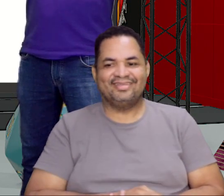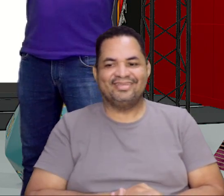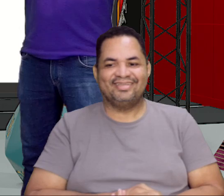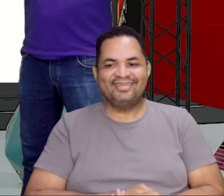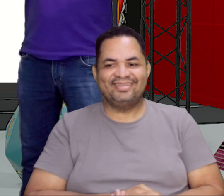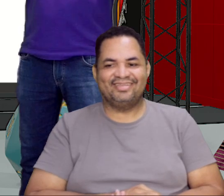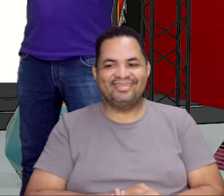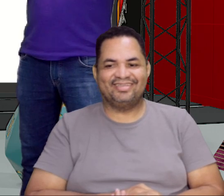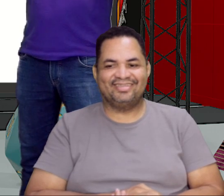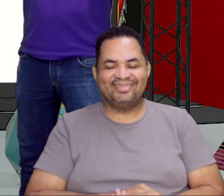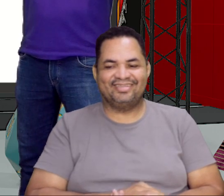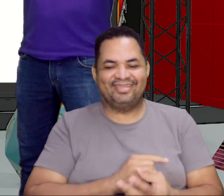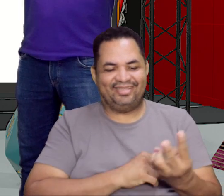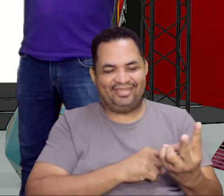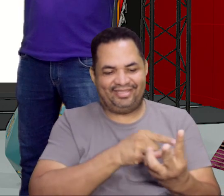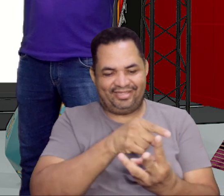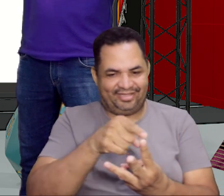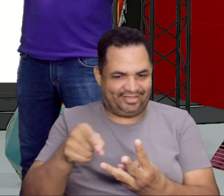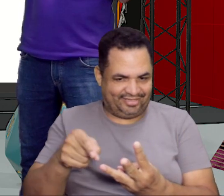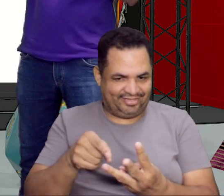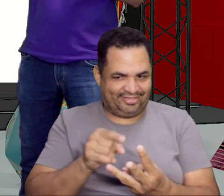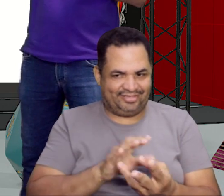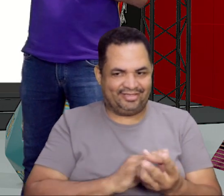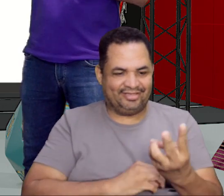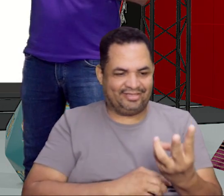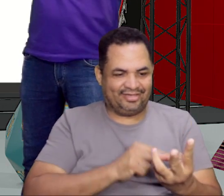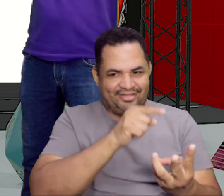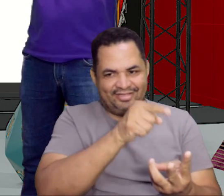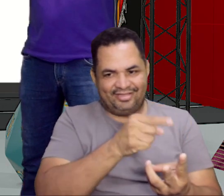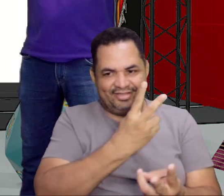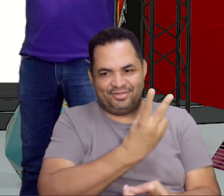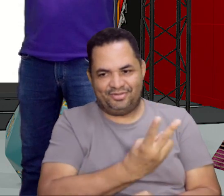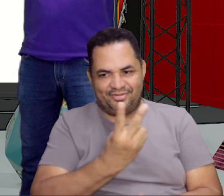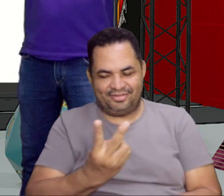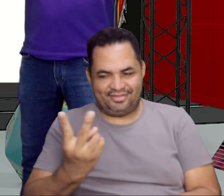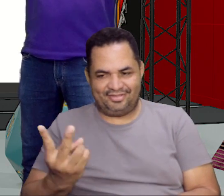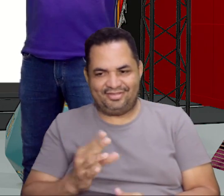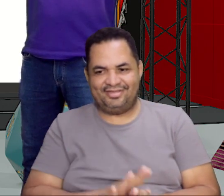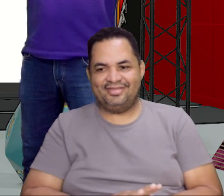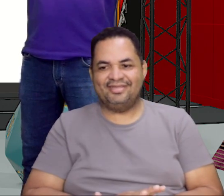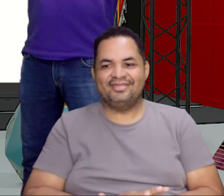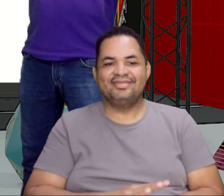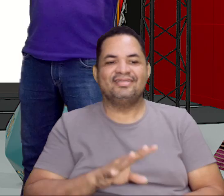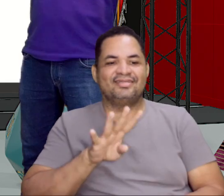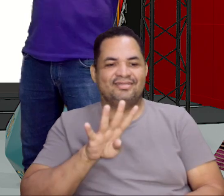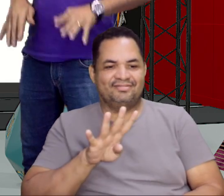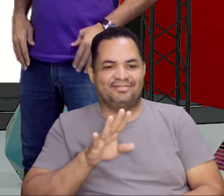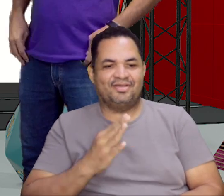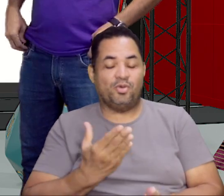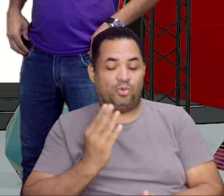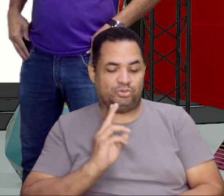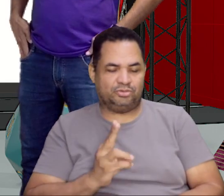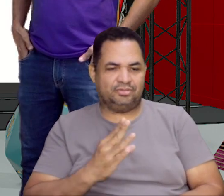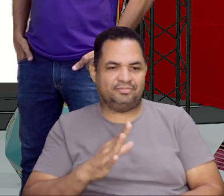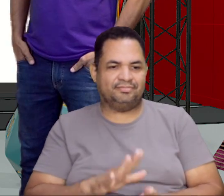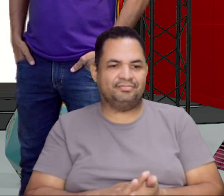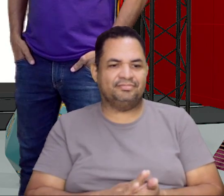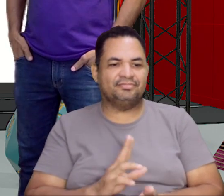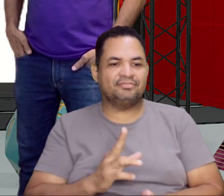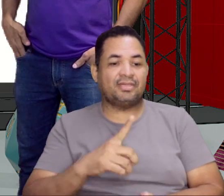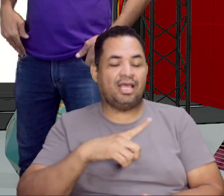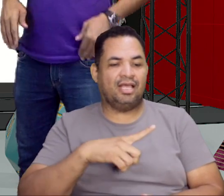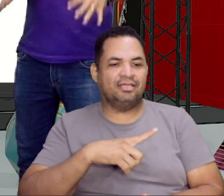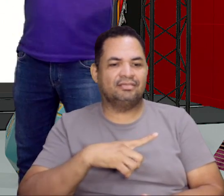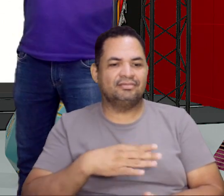três irmãos duas para cada foram seis ele fez ali dois dois dois seis mais as quatro 10 10 e então isso é o que eu